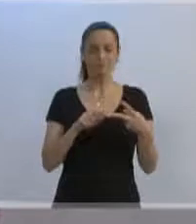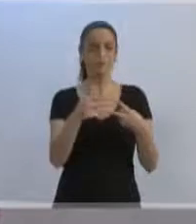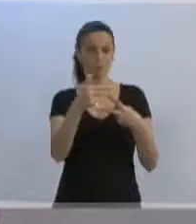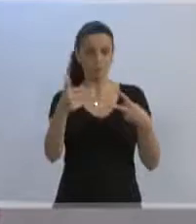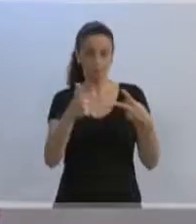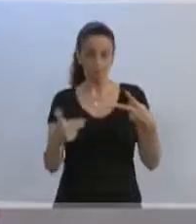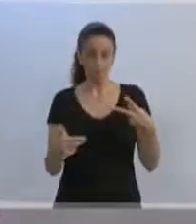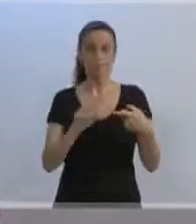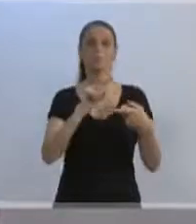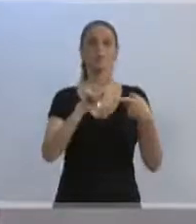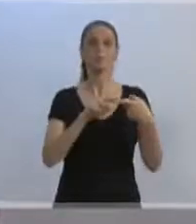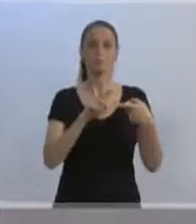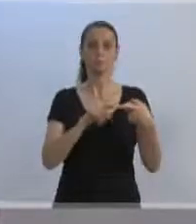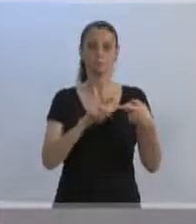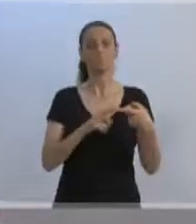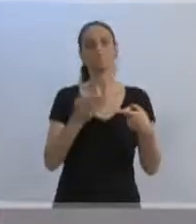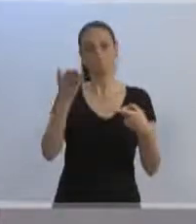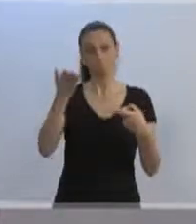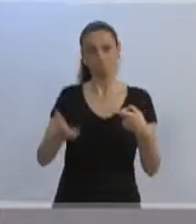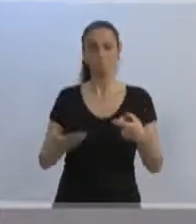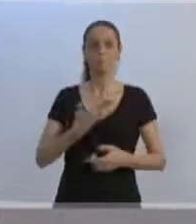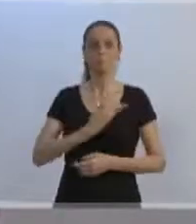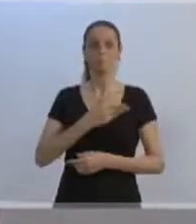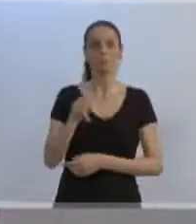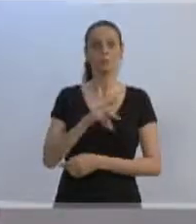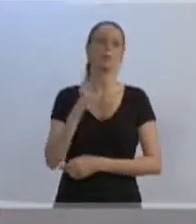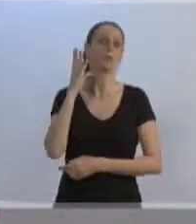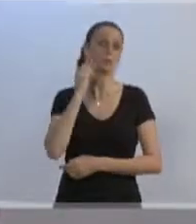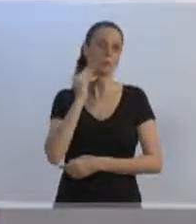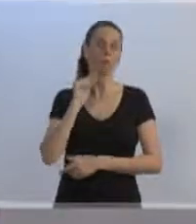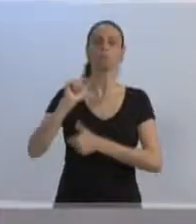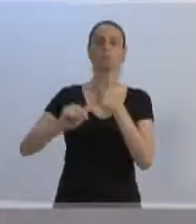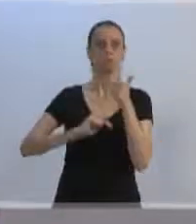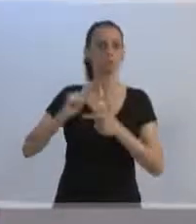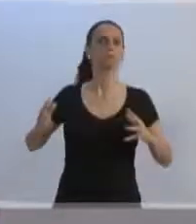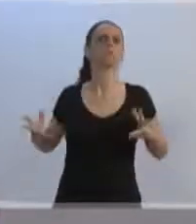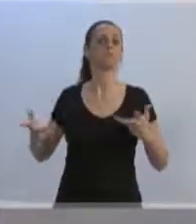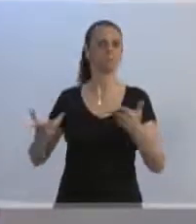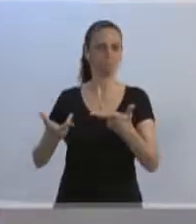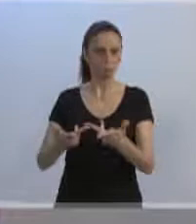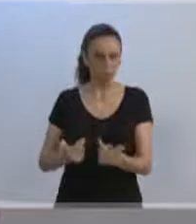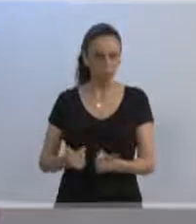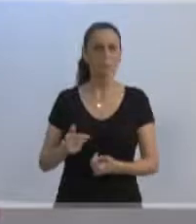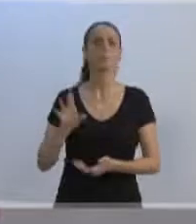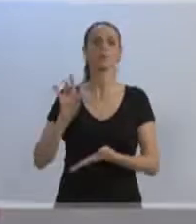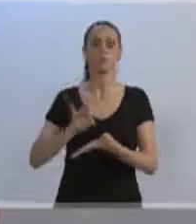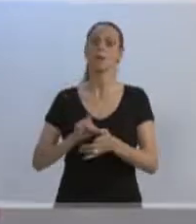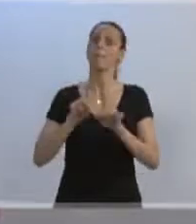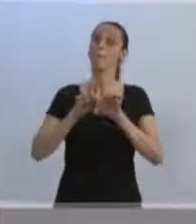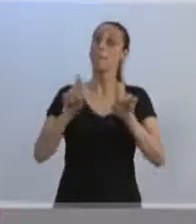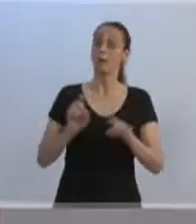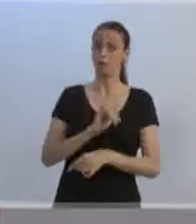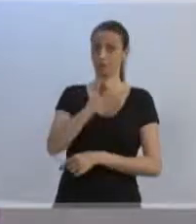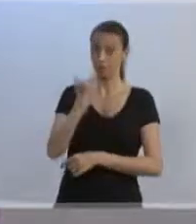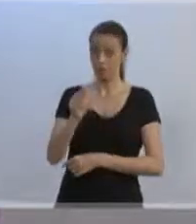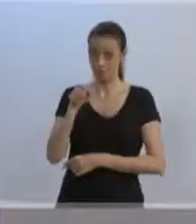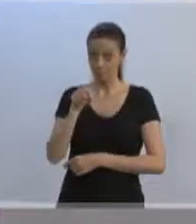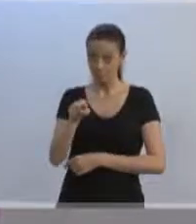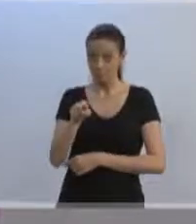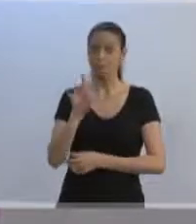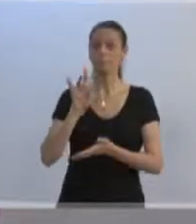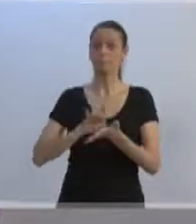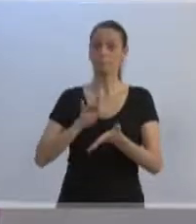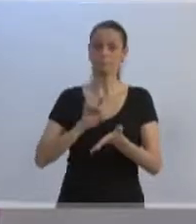uma delas ao meu amigo professor gilson pelo excelente trabalho que vem desenvolvendo mas dizer pro vossa excelência que